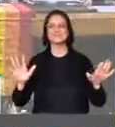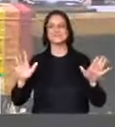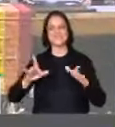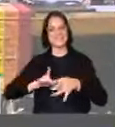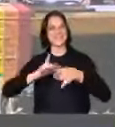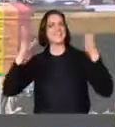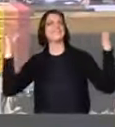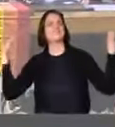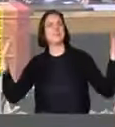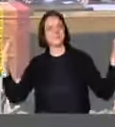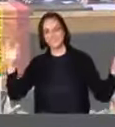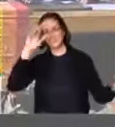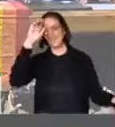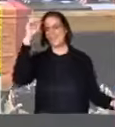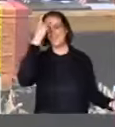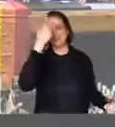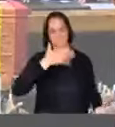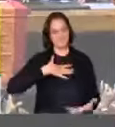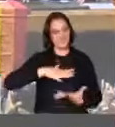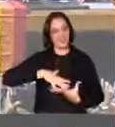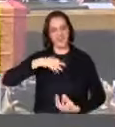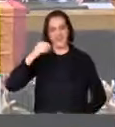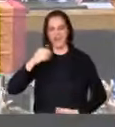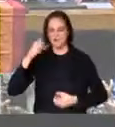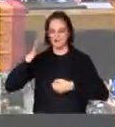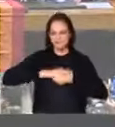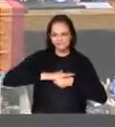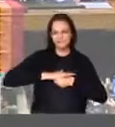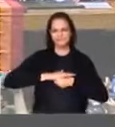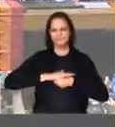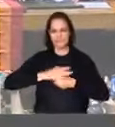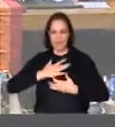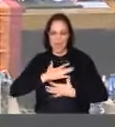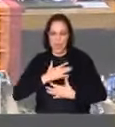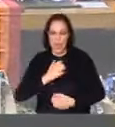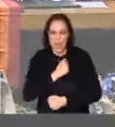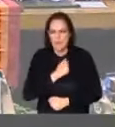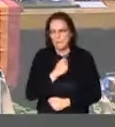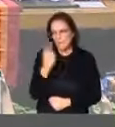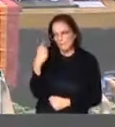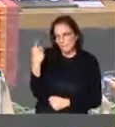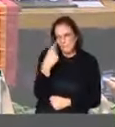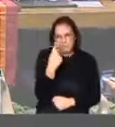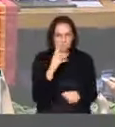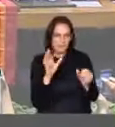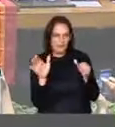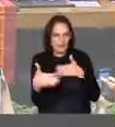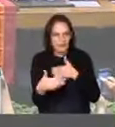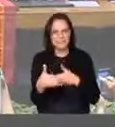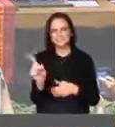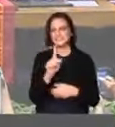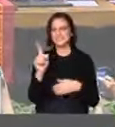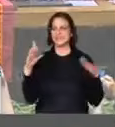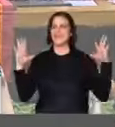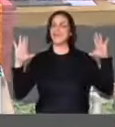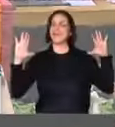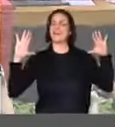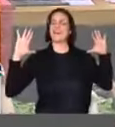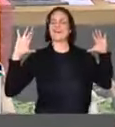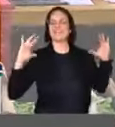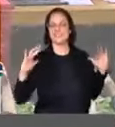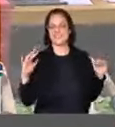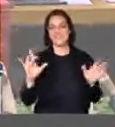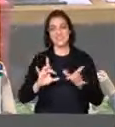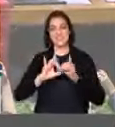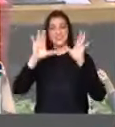libertando a rebeldia. Minha alma não tem tampinha, minha alma não tem roupinha, minha alma não tem caixinha, minha alma só tem asinha.